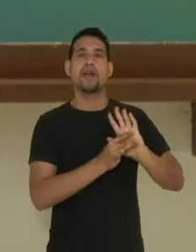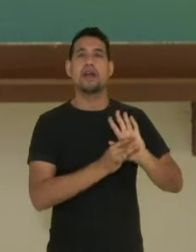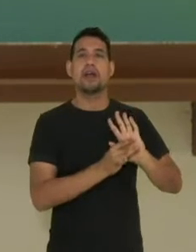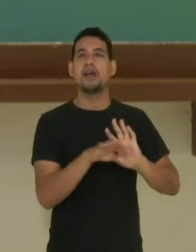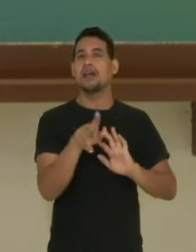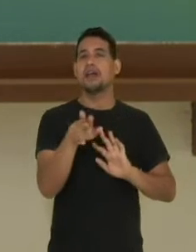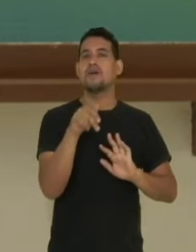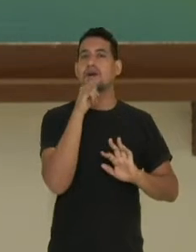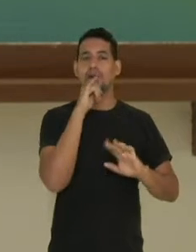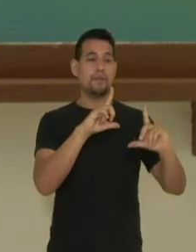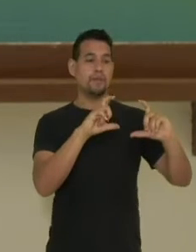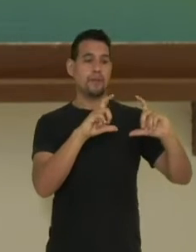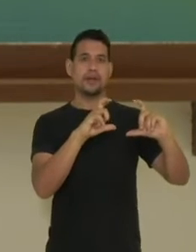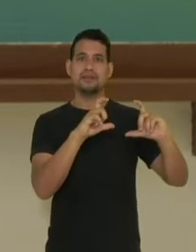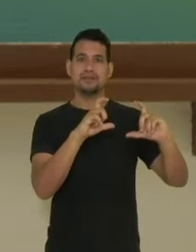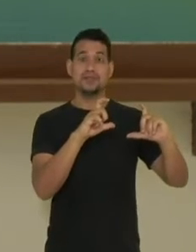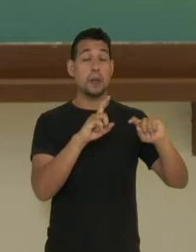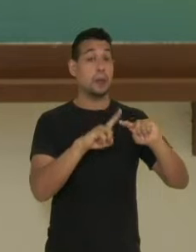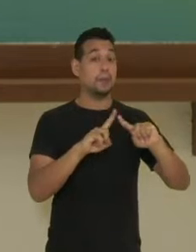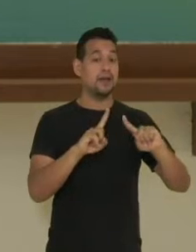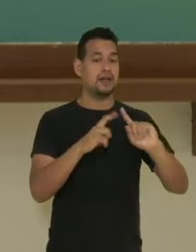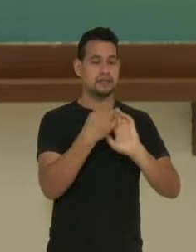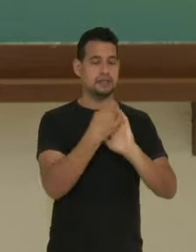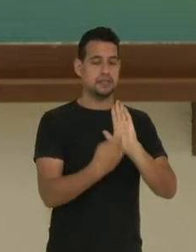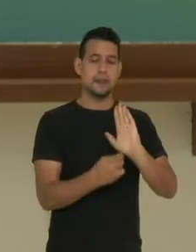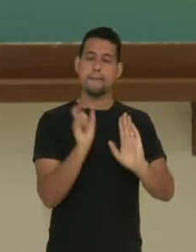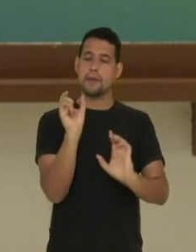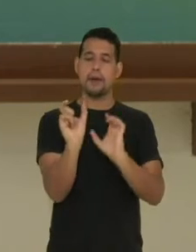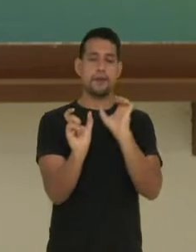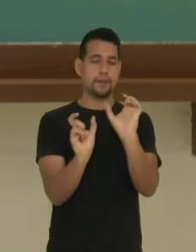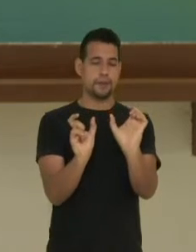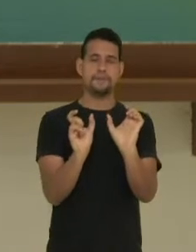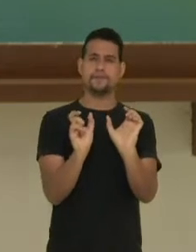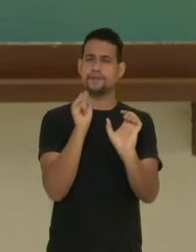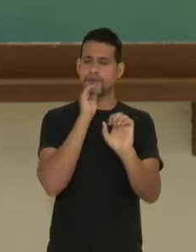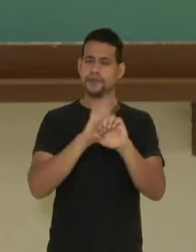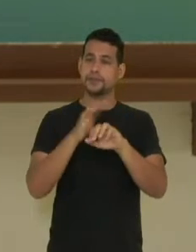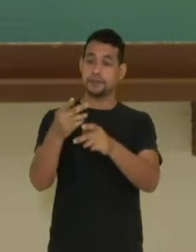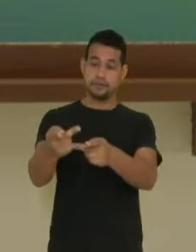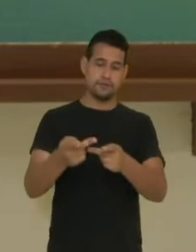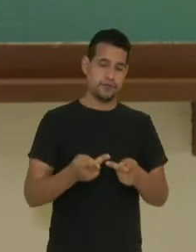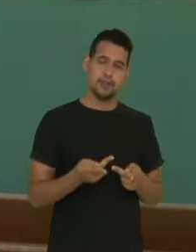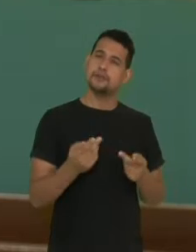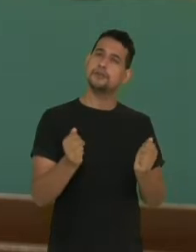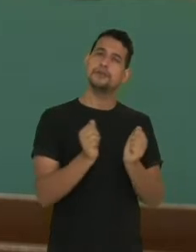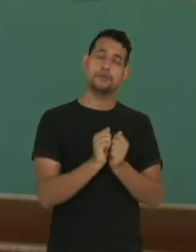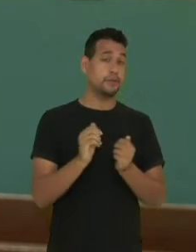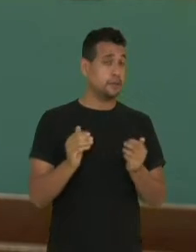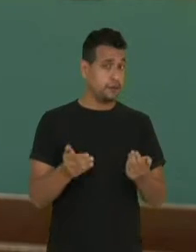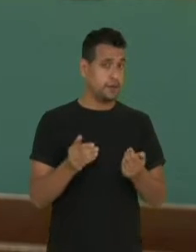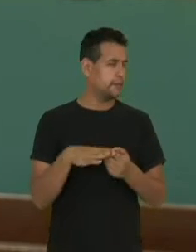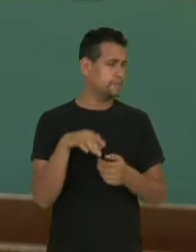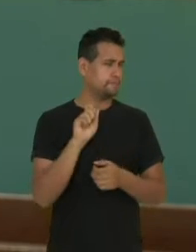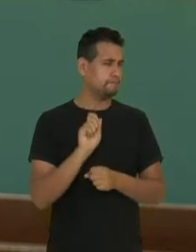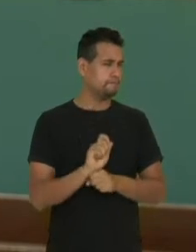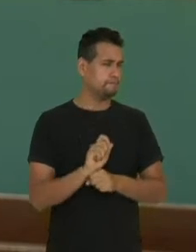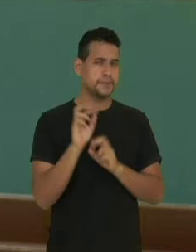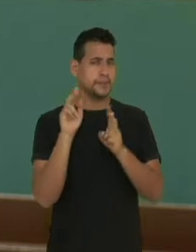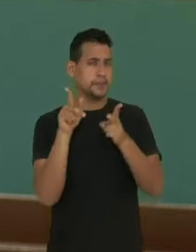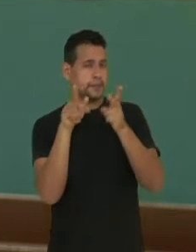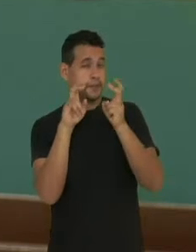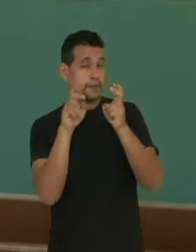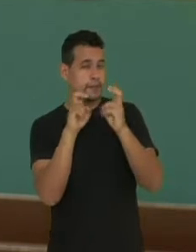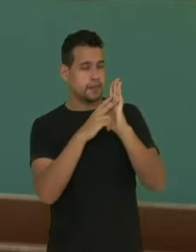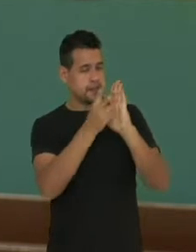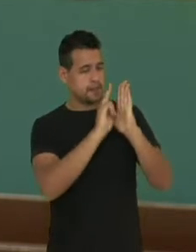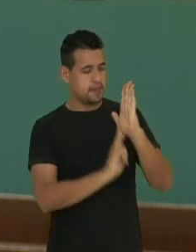uma foto, só que escrita com palavras. Te convido, então, a participar aqui, ouvindo,